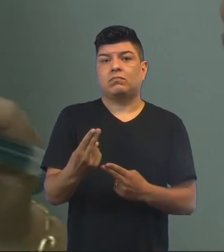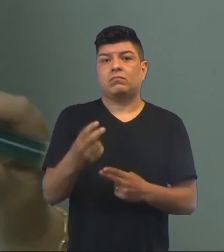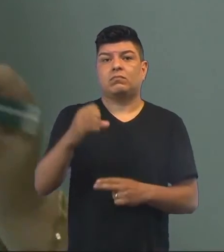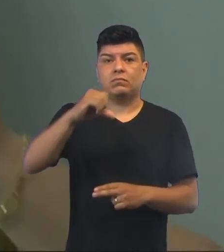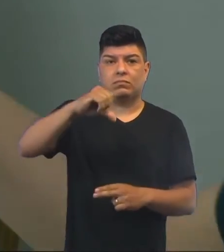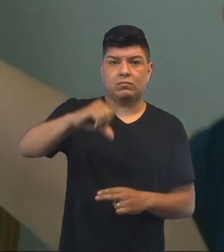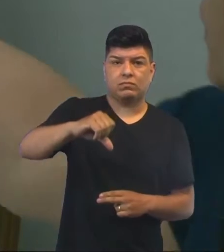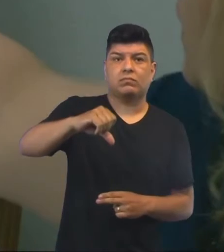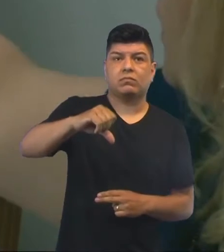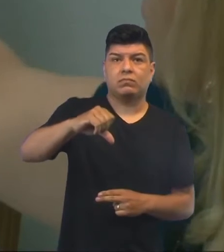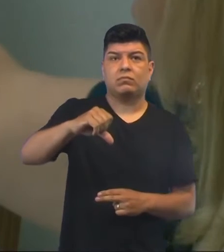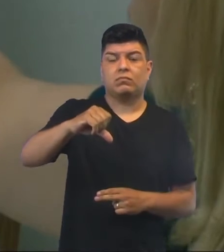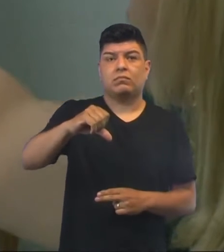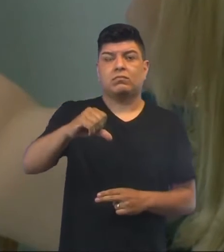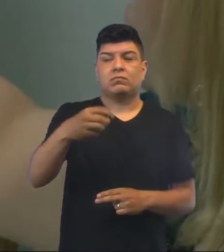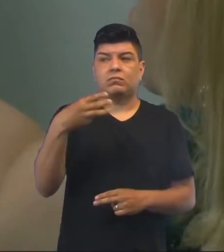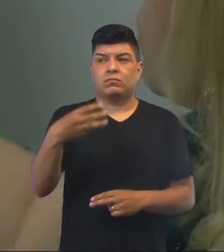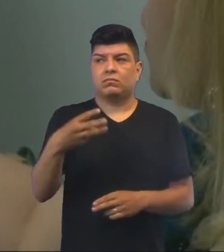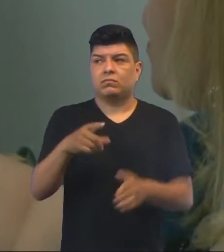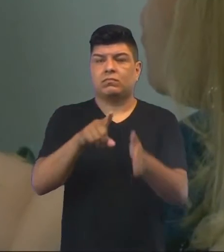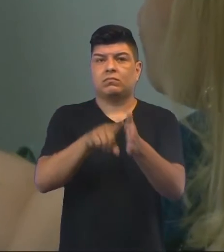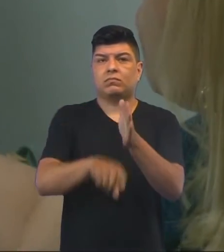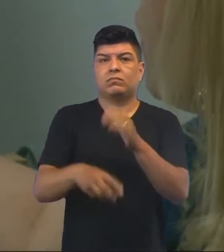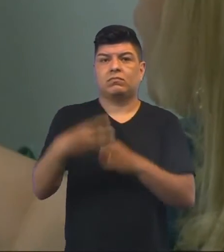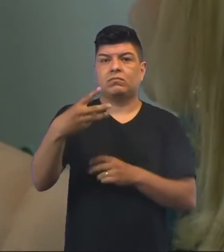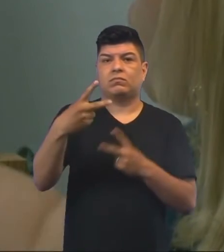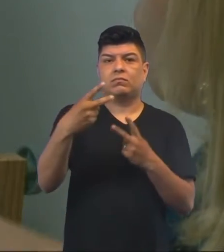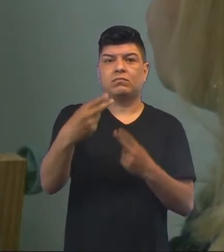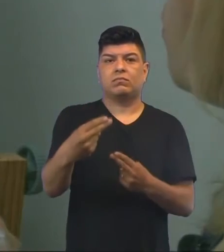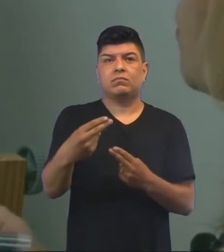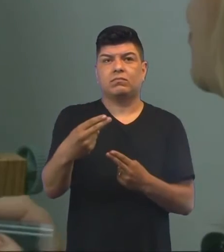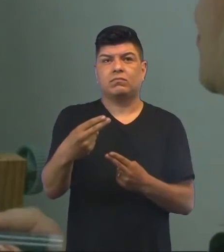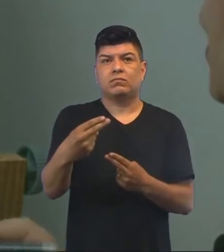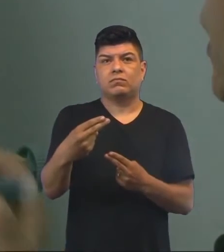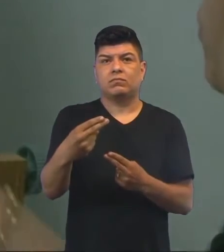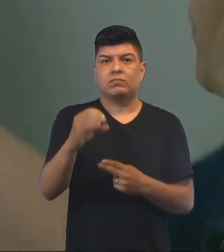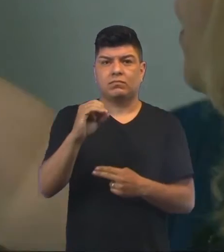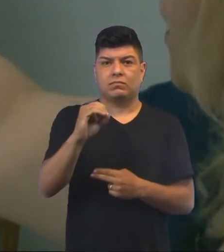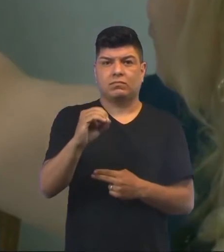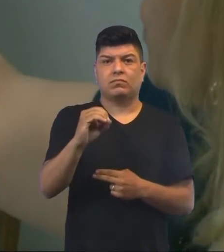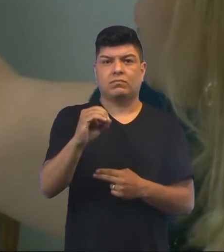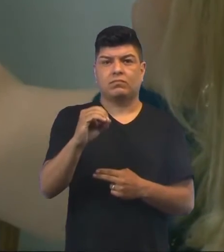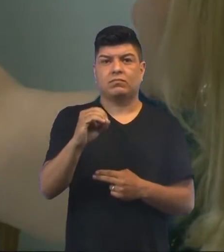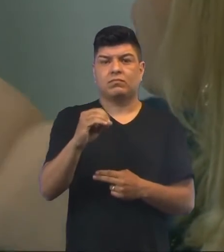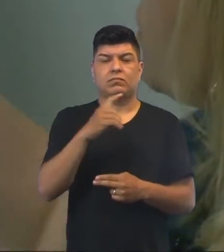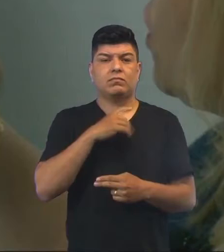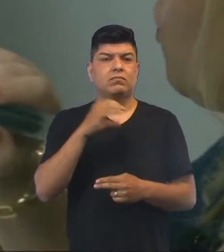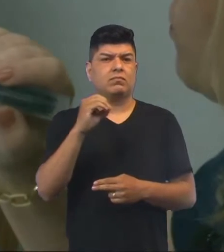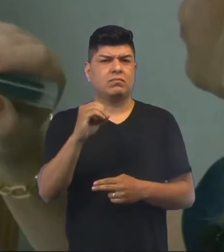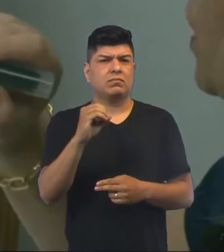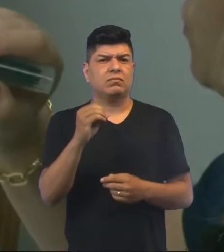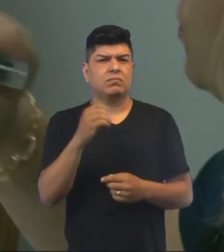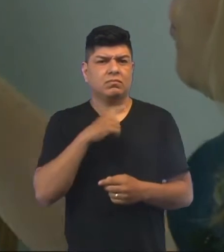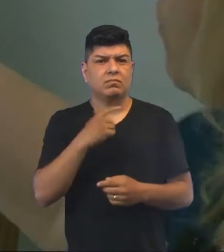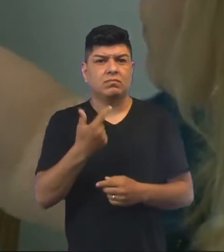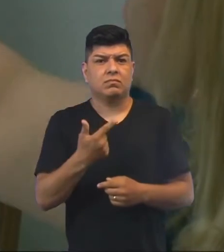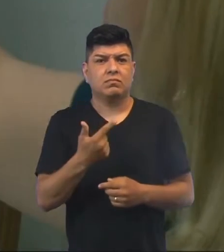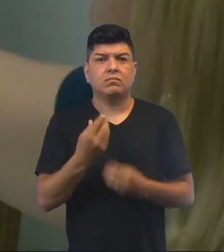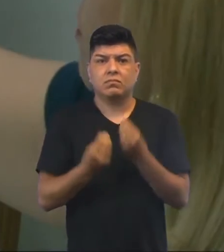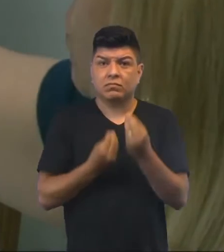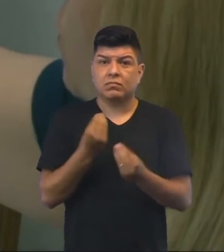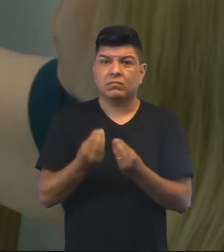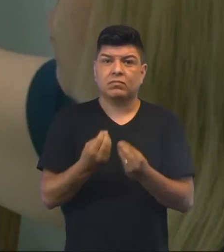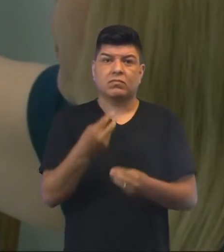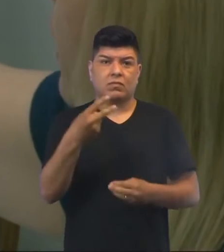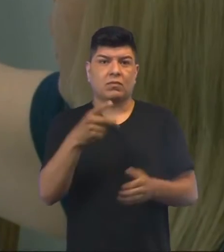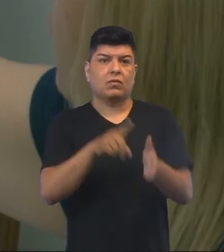com 93 eu tiro três eu vou ficar com zero eu tenho 10 tem como eu te dar dois eu